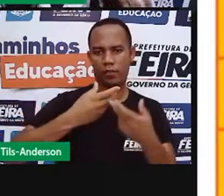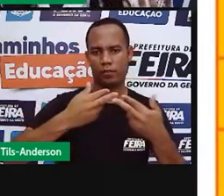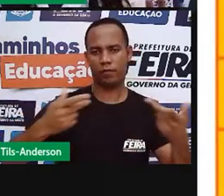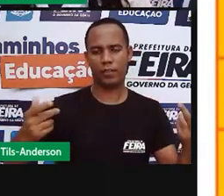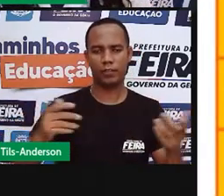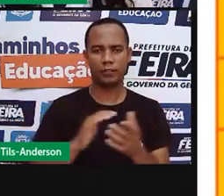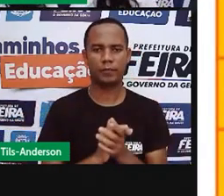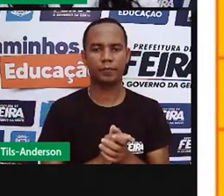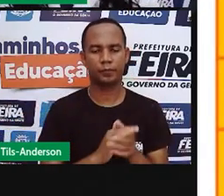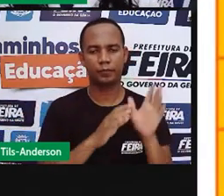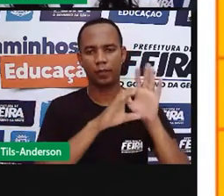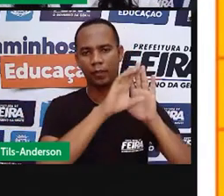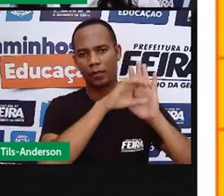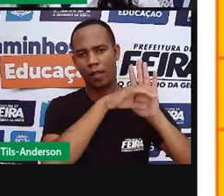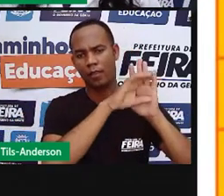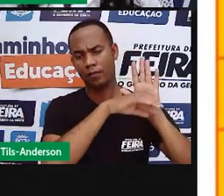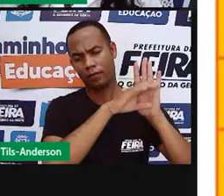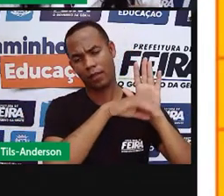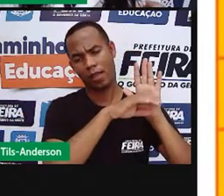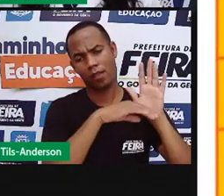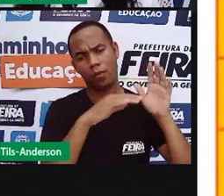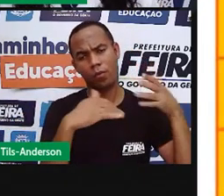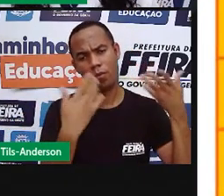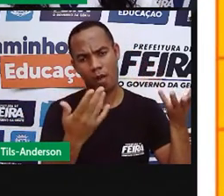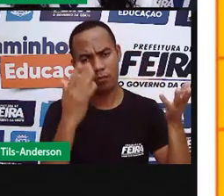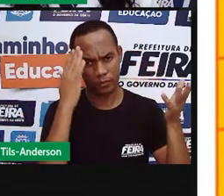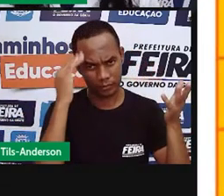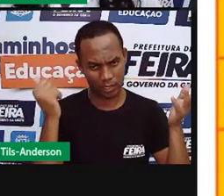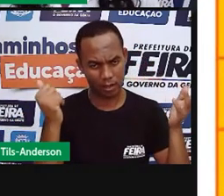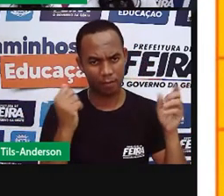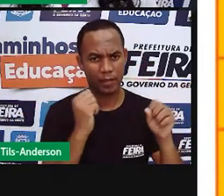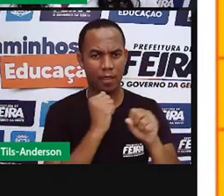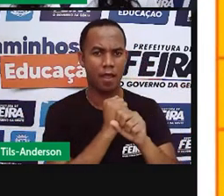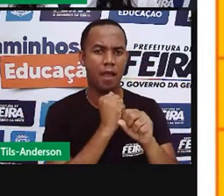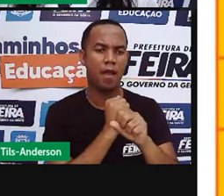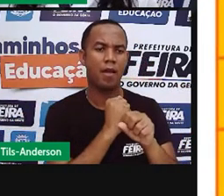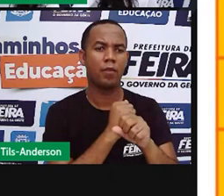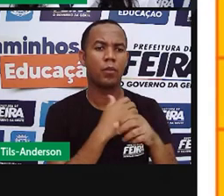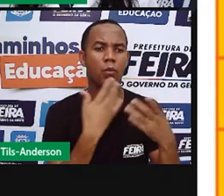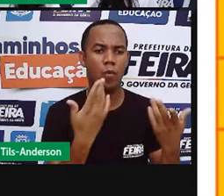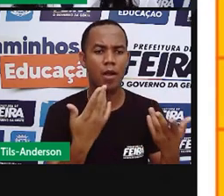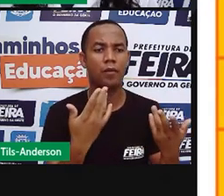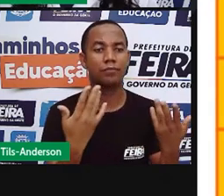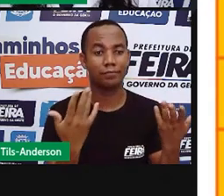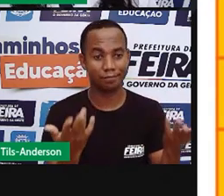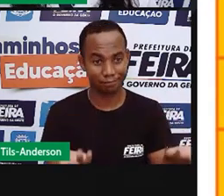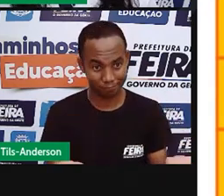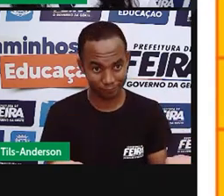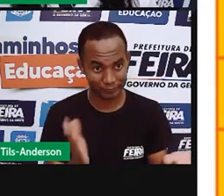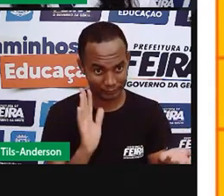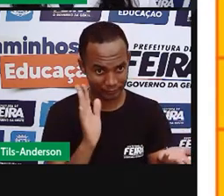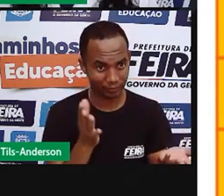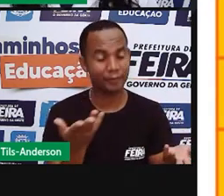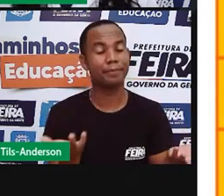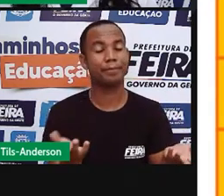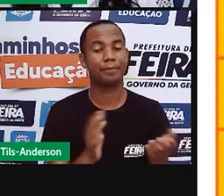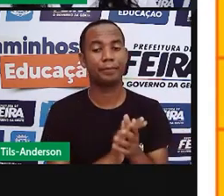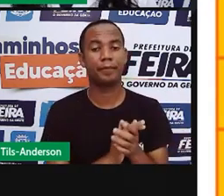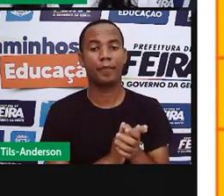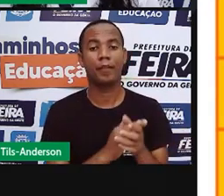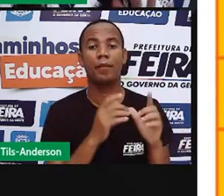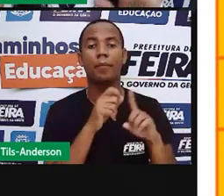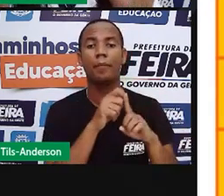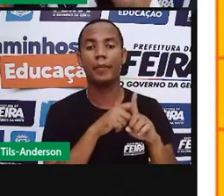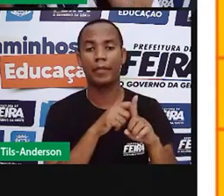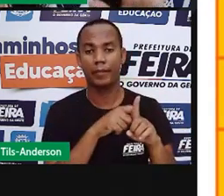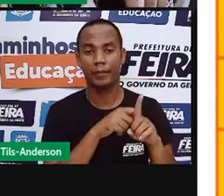O nosso calendário, que você já sabe o ano. Qual é o ano? Isso mesmo, 2021. O